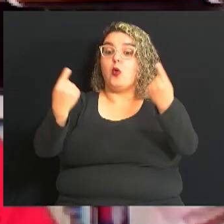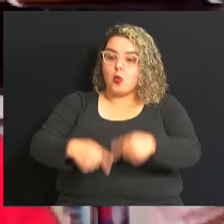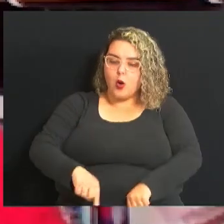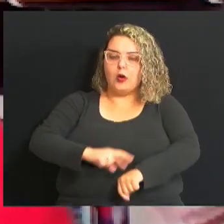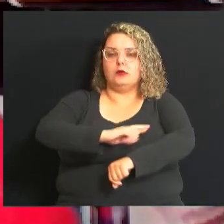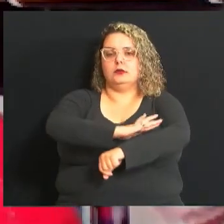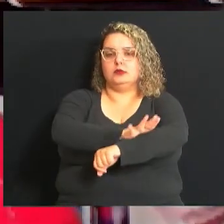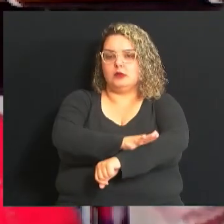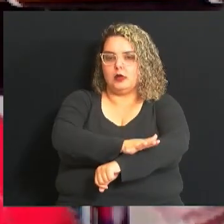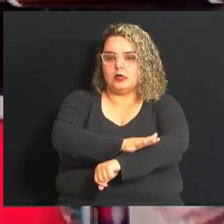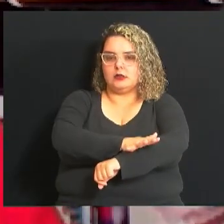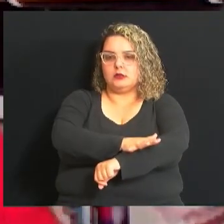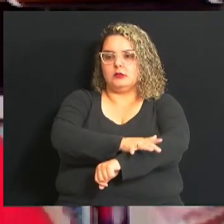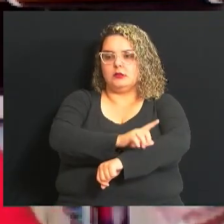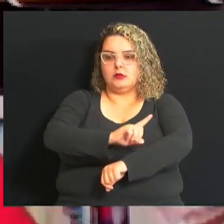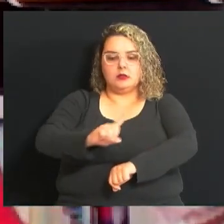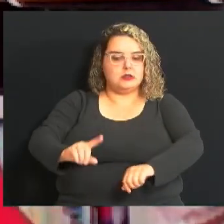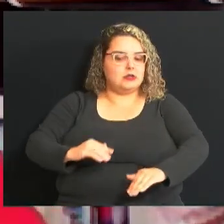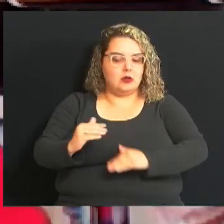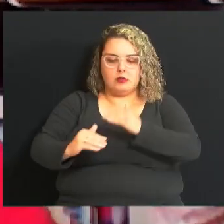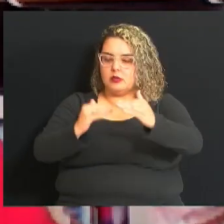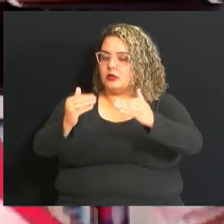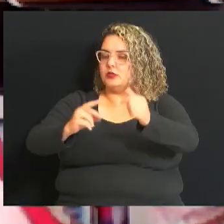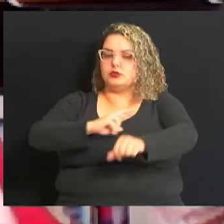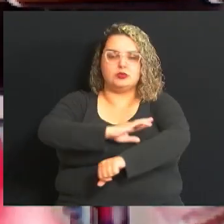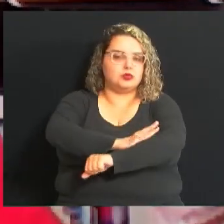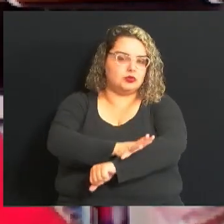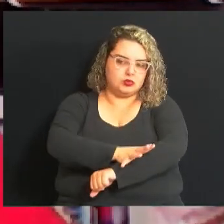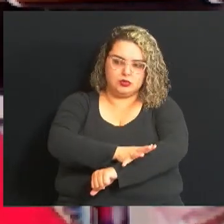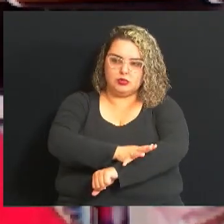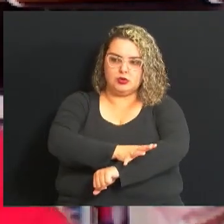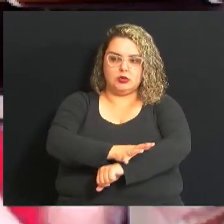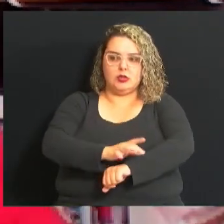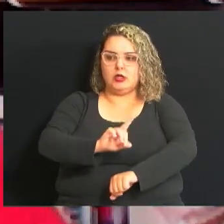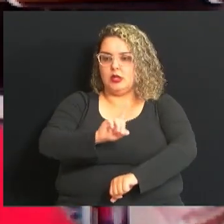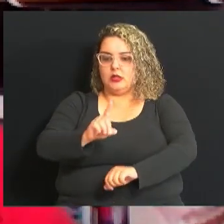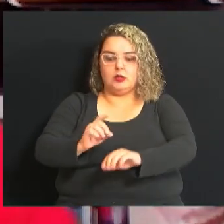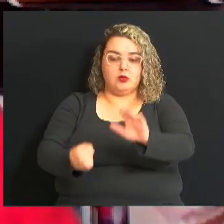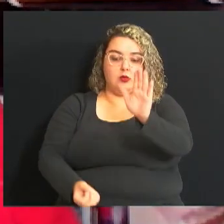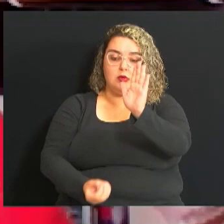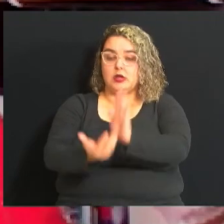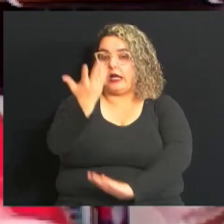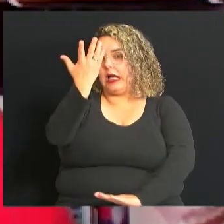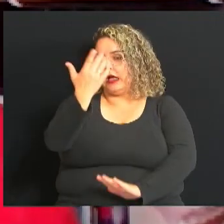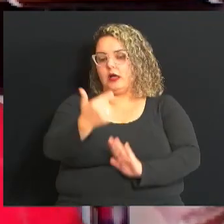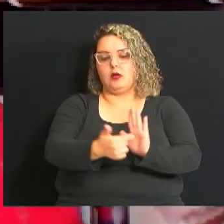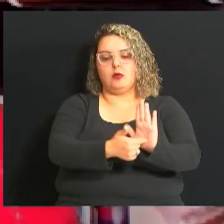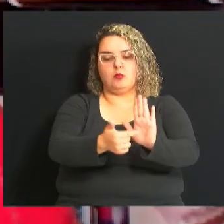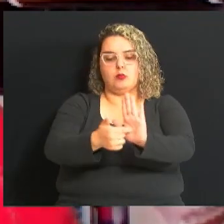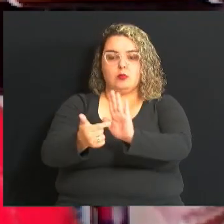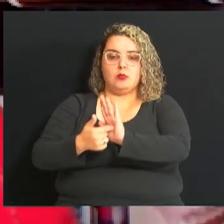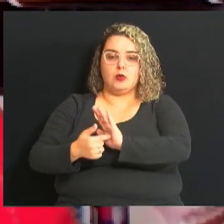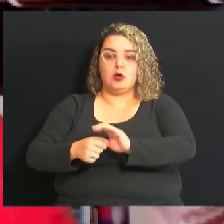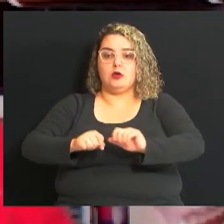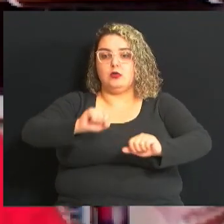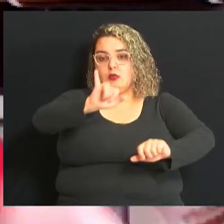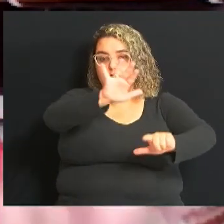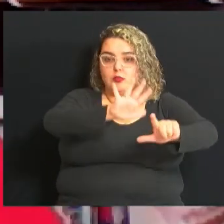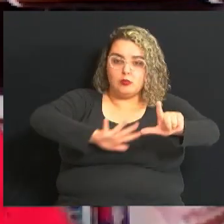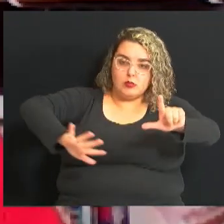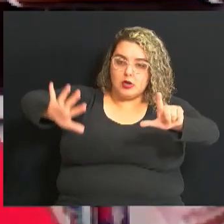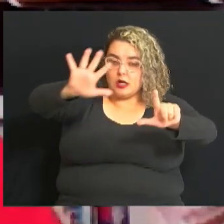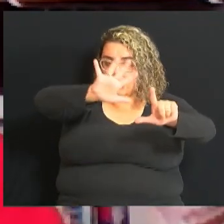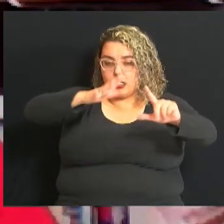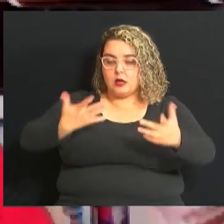não reproduzir o racismo, não criar e mostrar uma imagem para crianças e